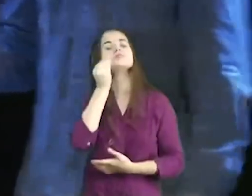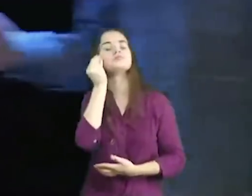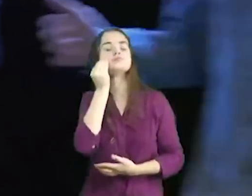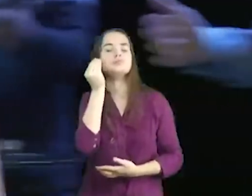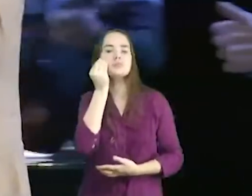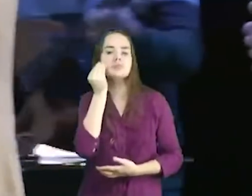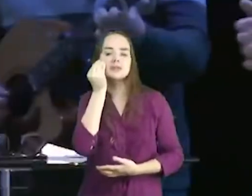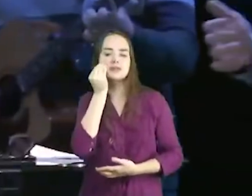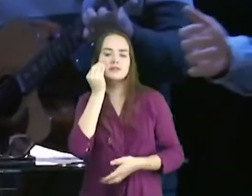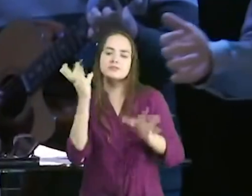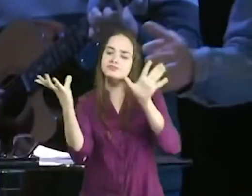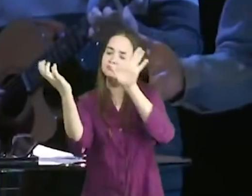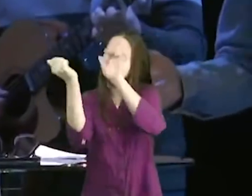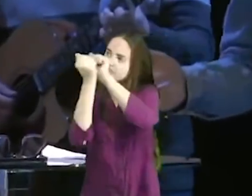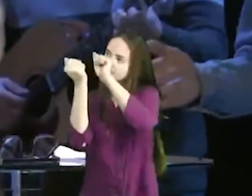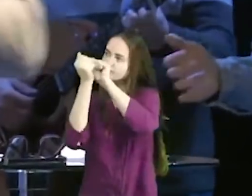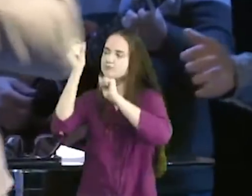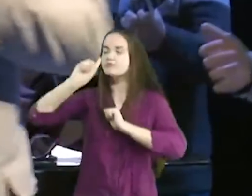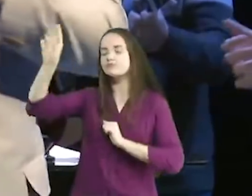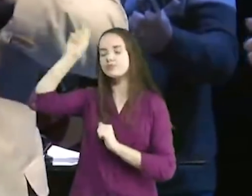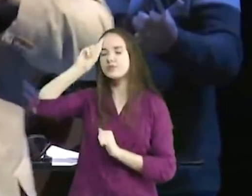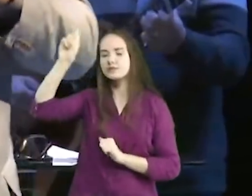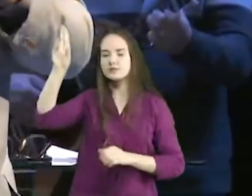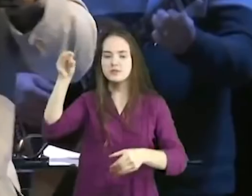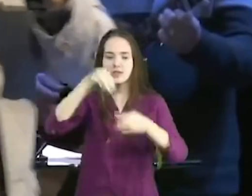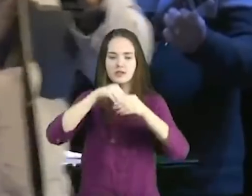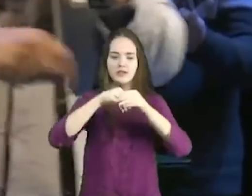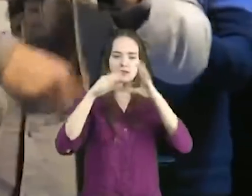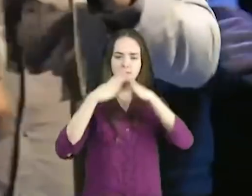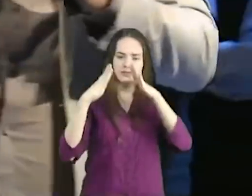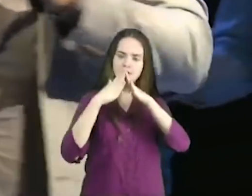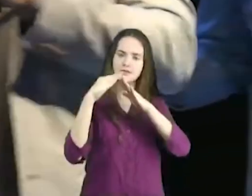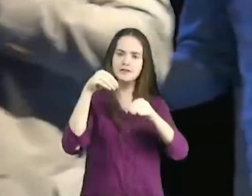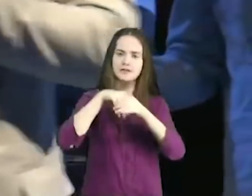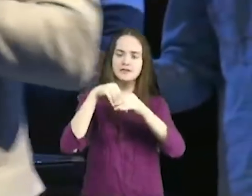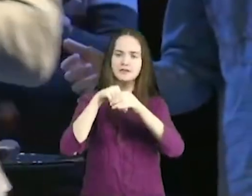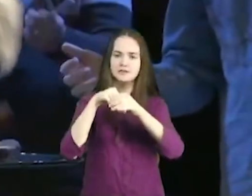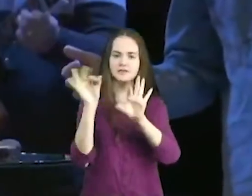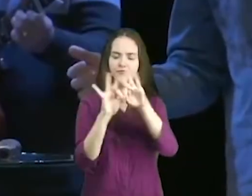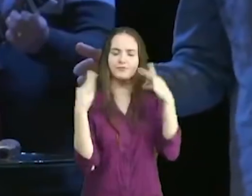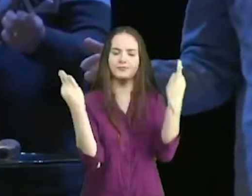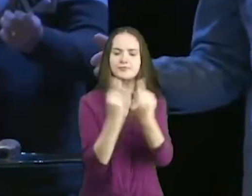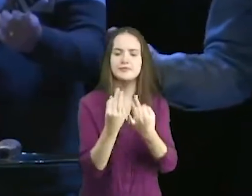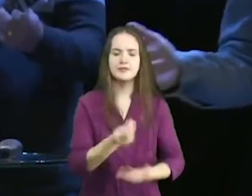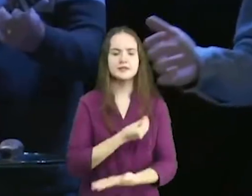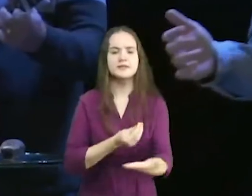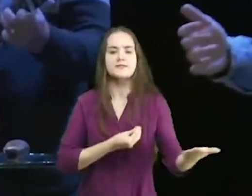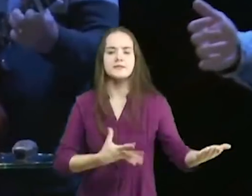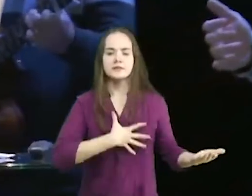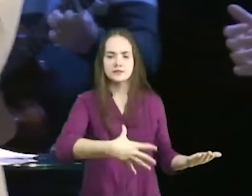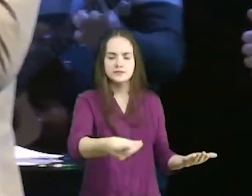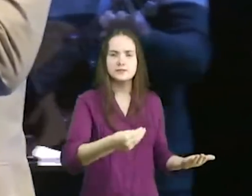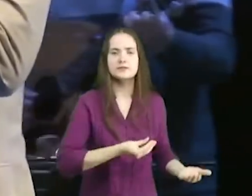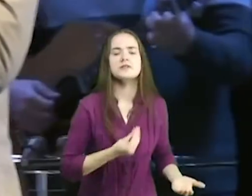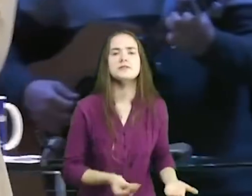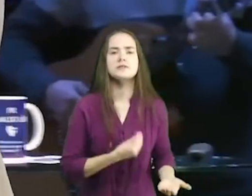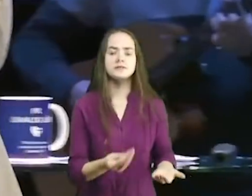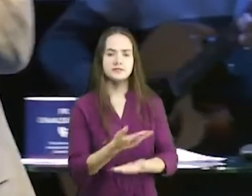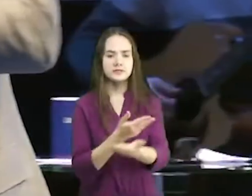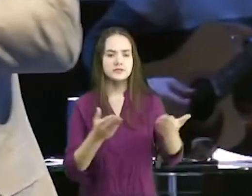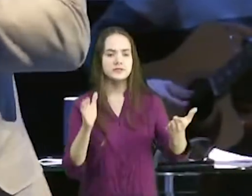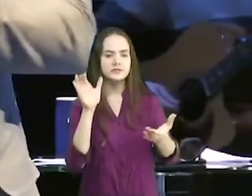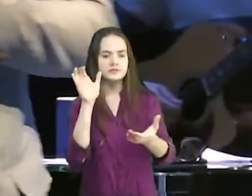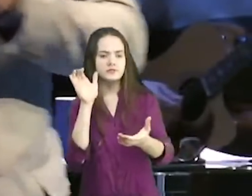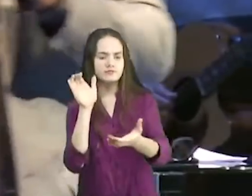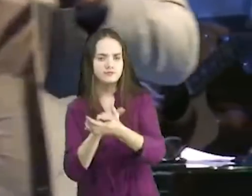com o Senhor dentro da nossa casa, dentro dos nossos lares, na vida dos nossos filhos, na vida dos nossos